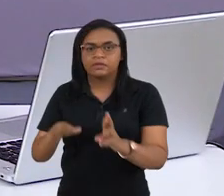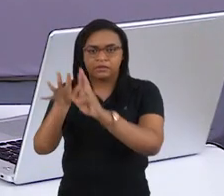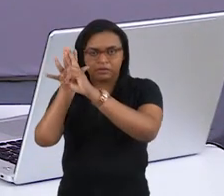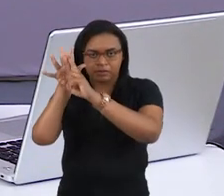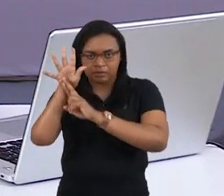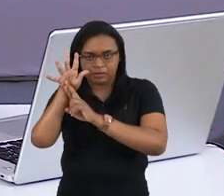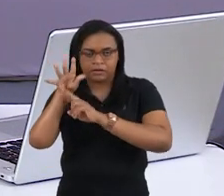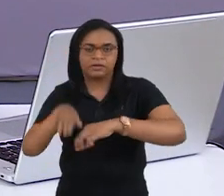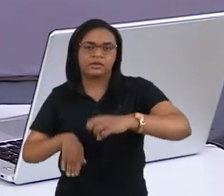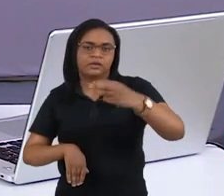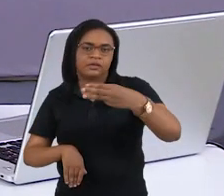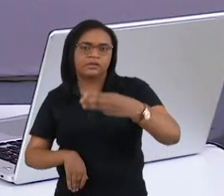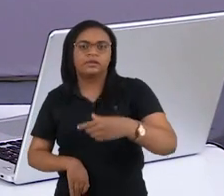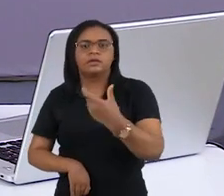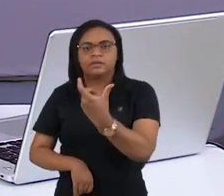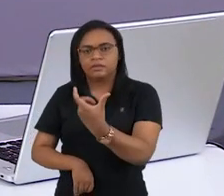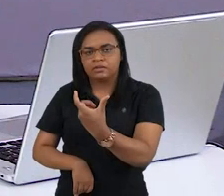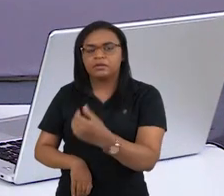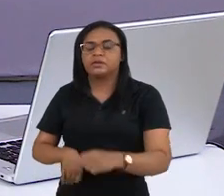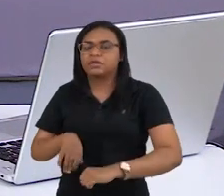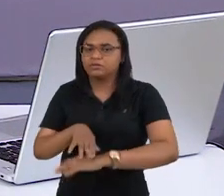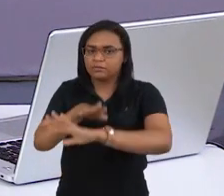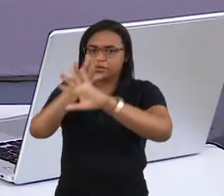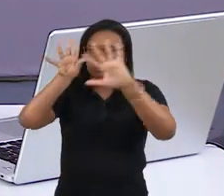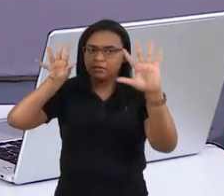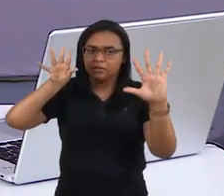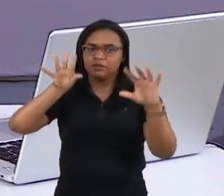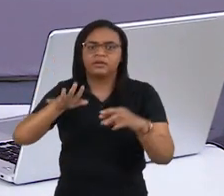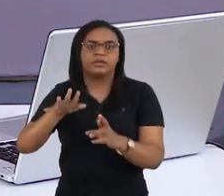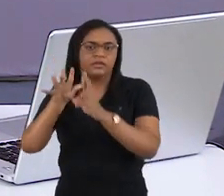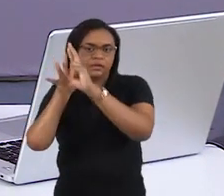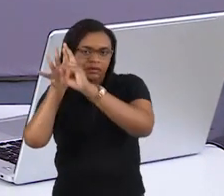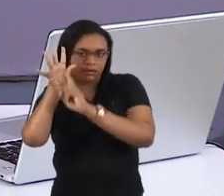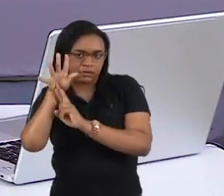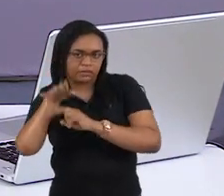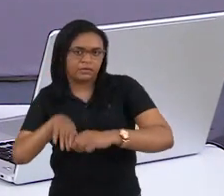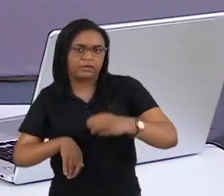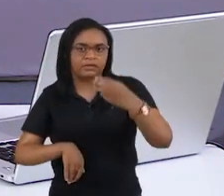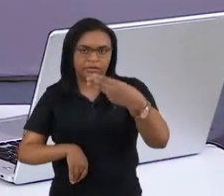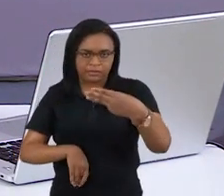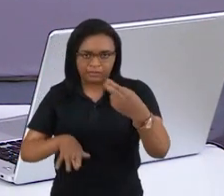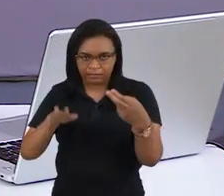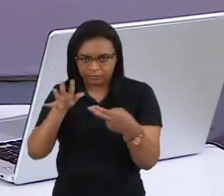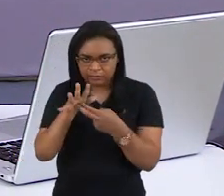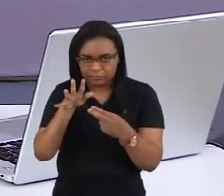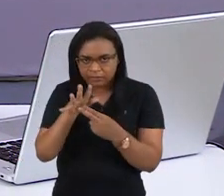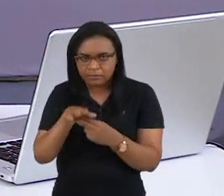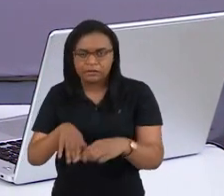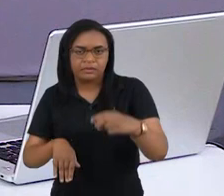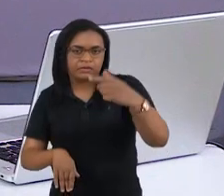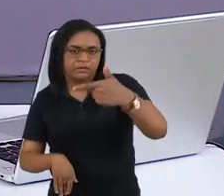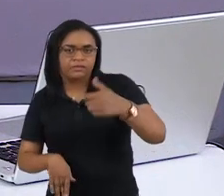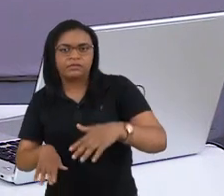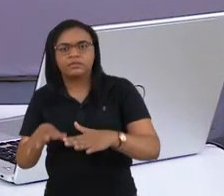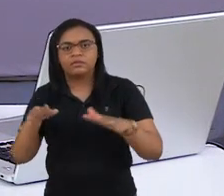três. Como o próprio termo já deixa mais claro, regra de três significa que de duas grandezas